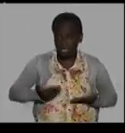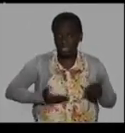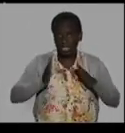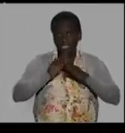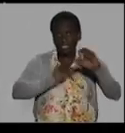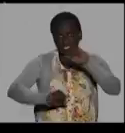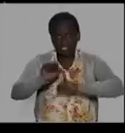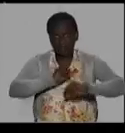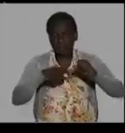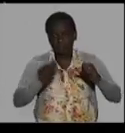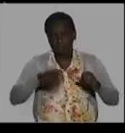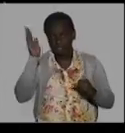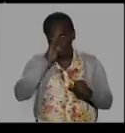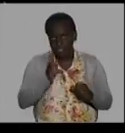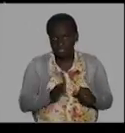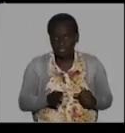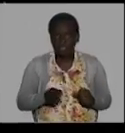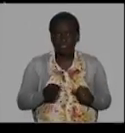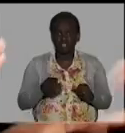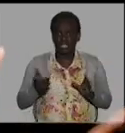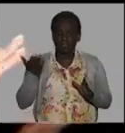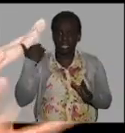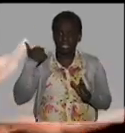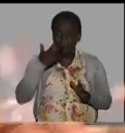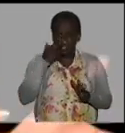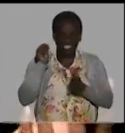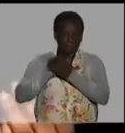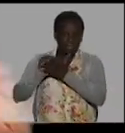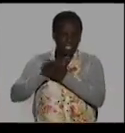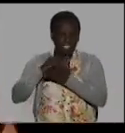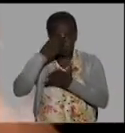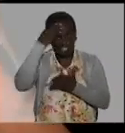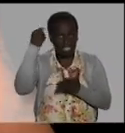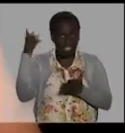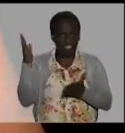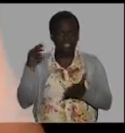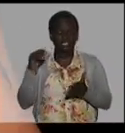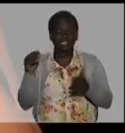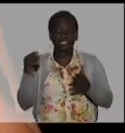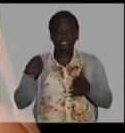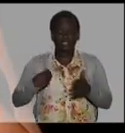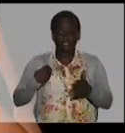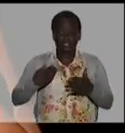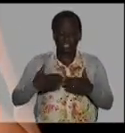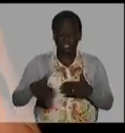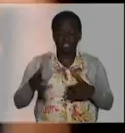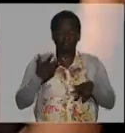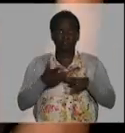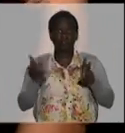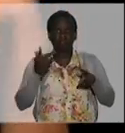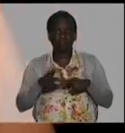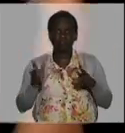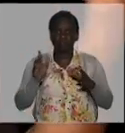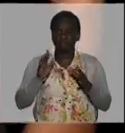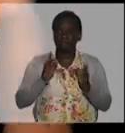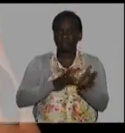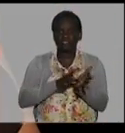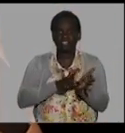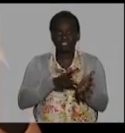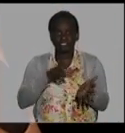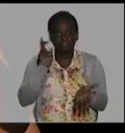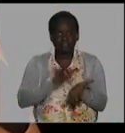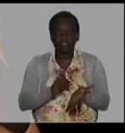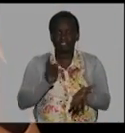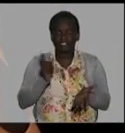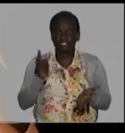no Brasil, e ele nega esse passado, ele fica vivendo como se ele vive uma vida hedonista,